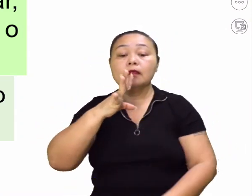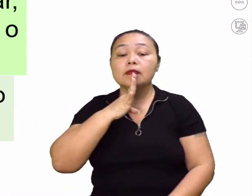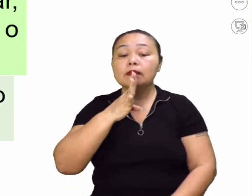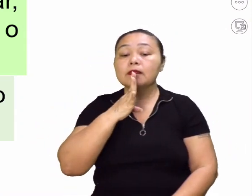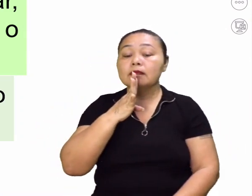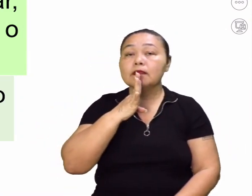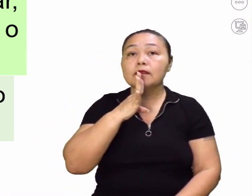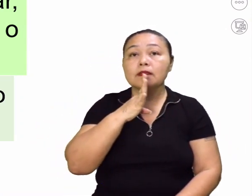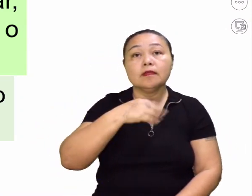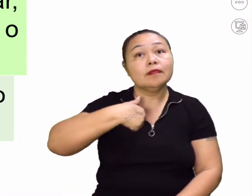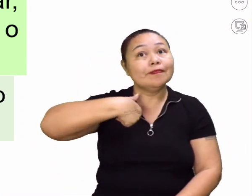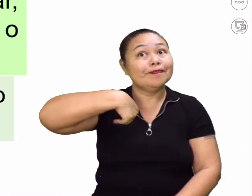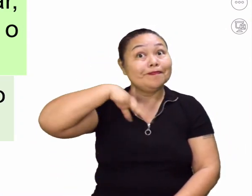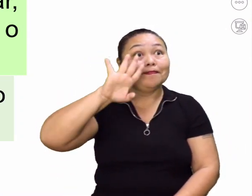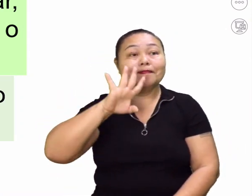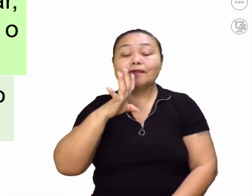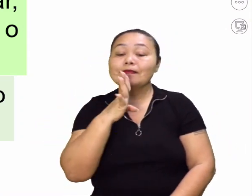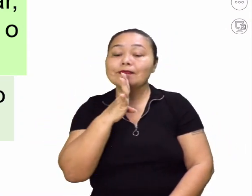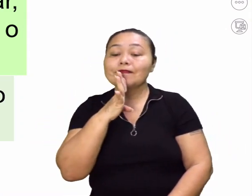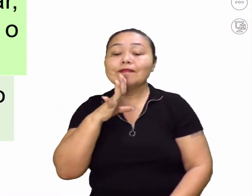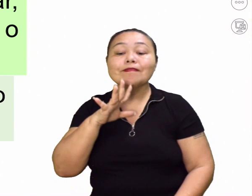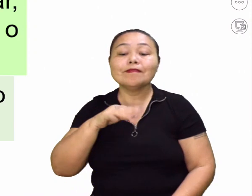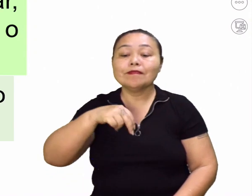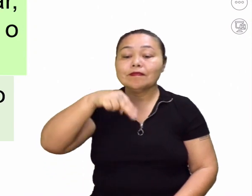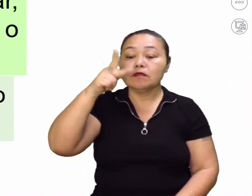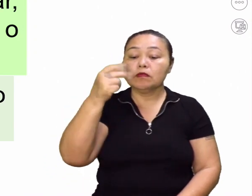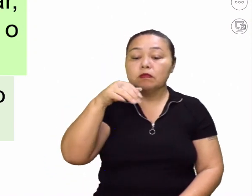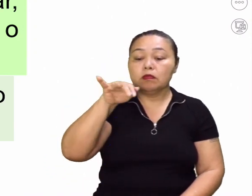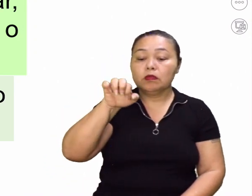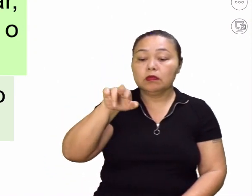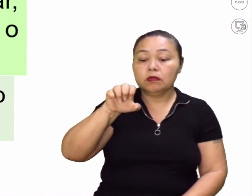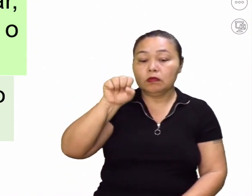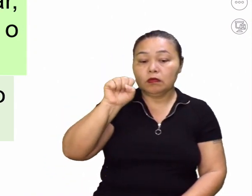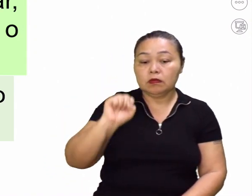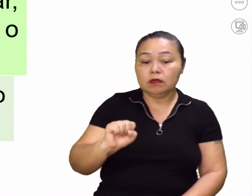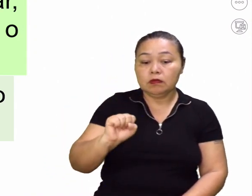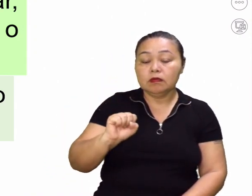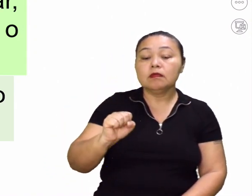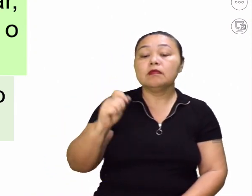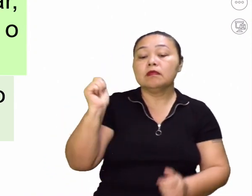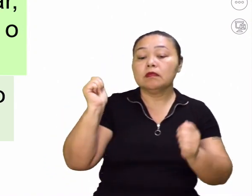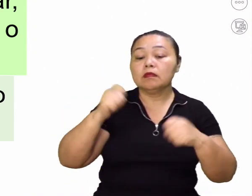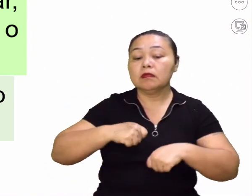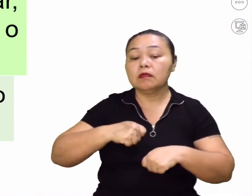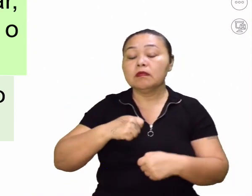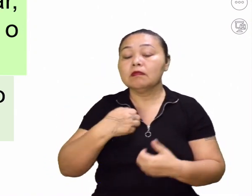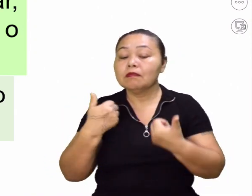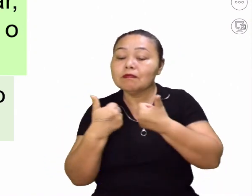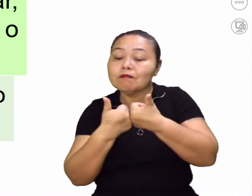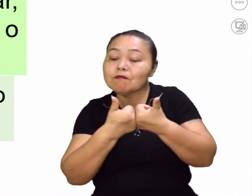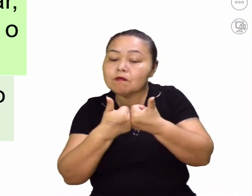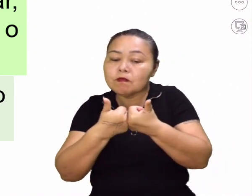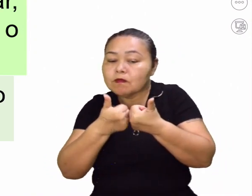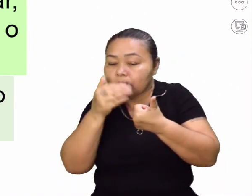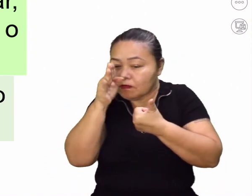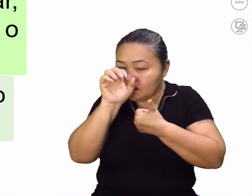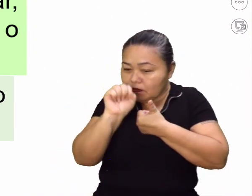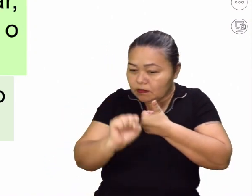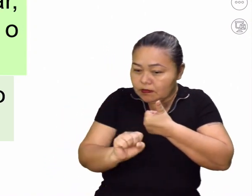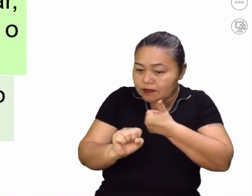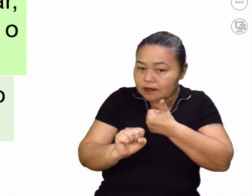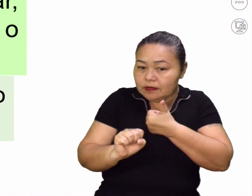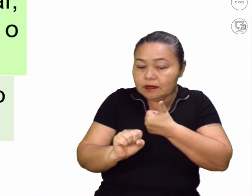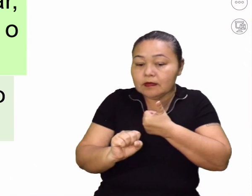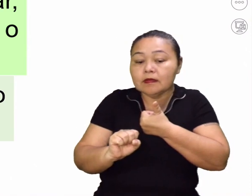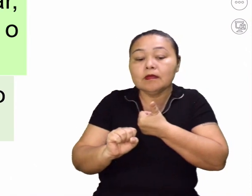conhecida e mais reconhecível do hemisfério sul. É possível determinar aproximadamente o ponto sul.